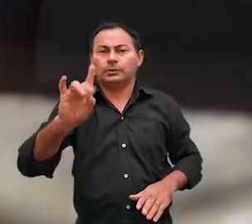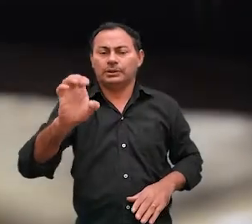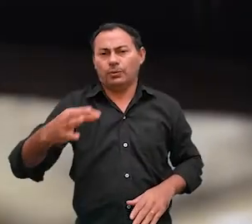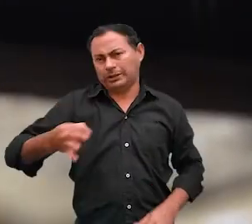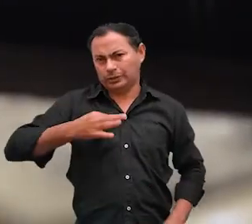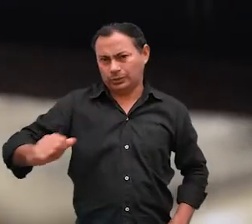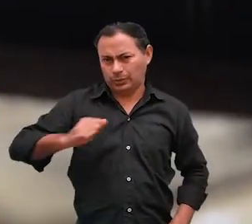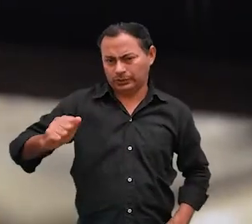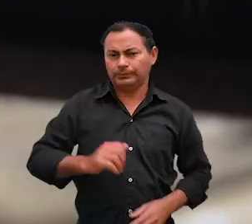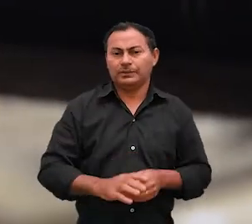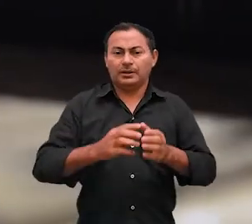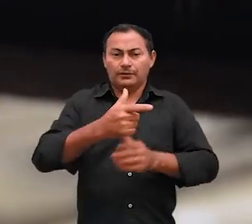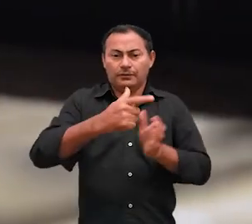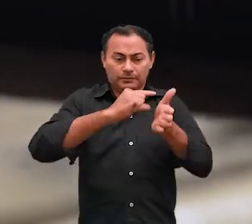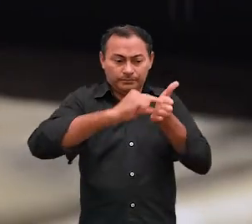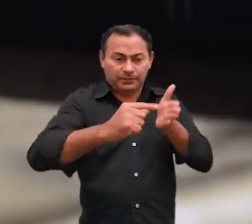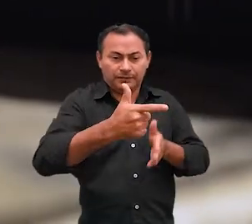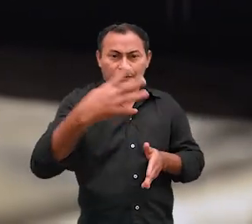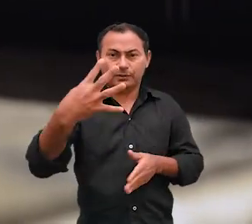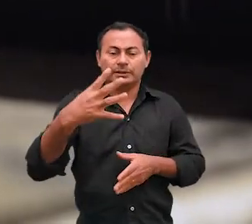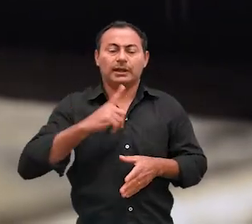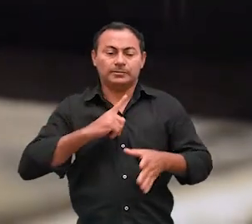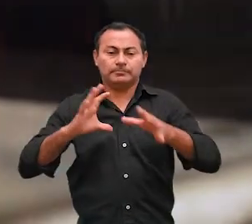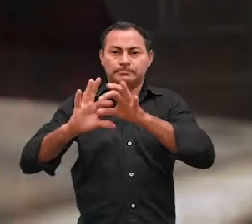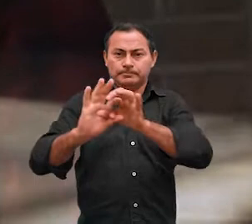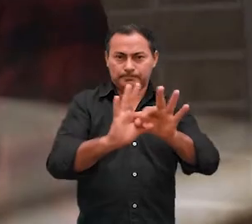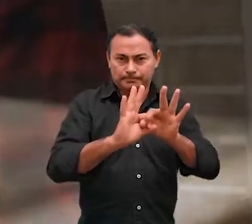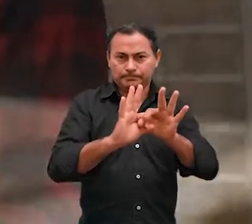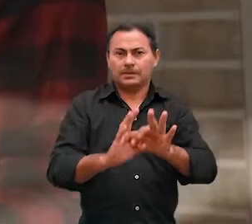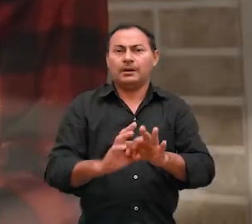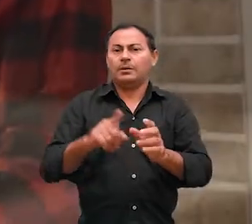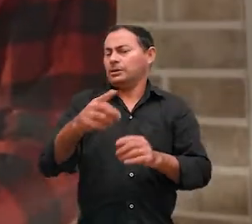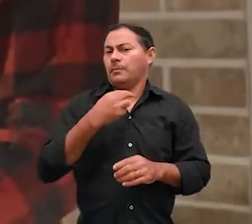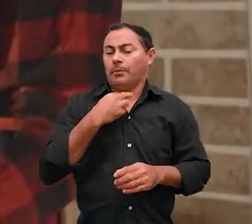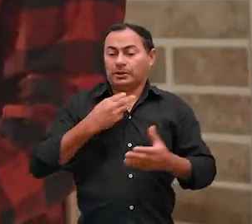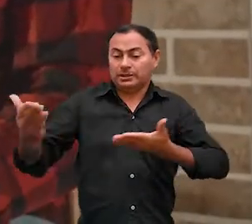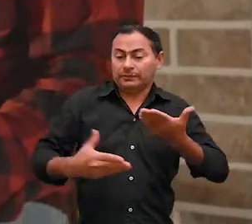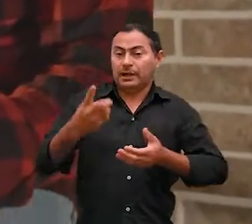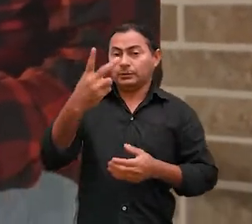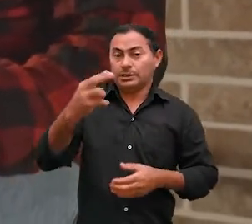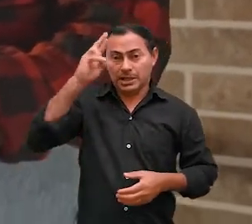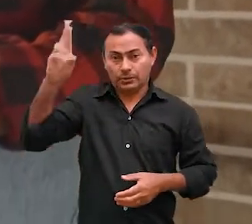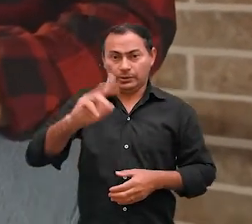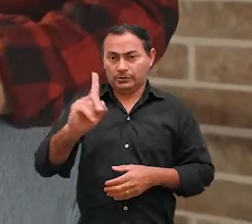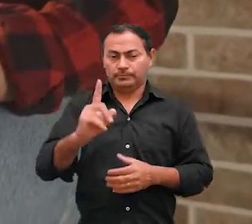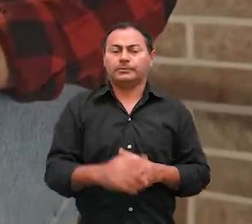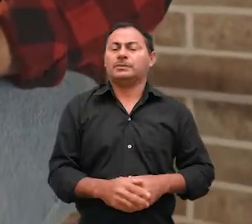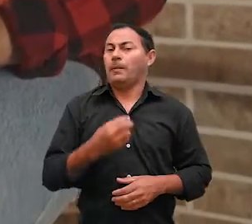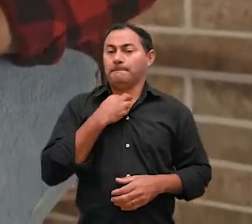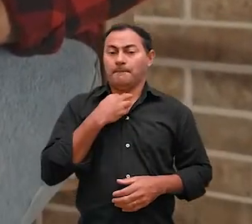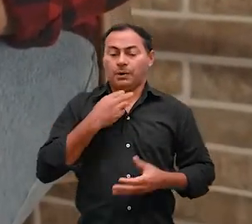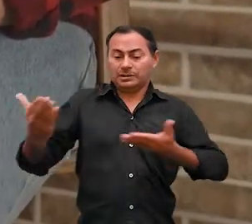o Versículo 24 tem a ver com alianças você não pode servir a dois senhores